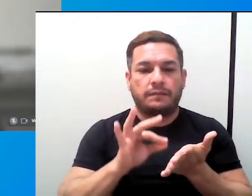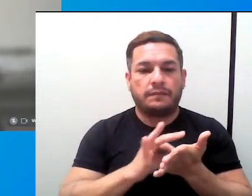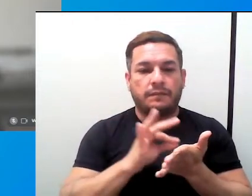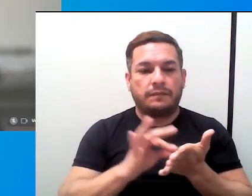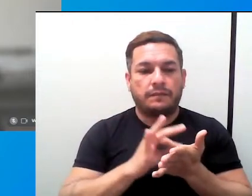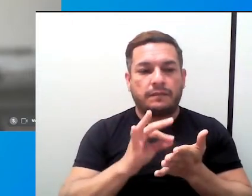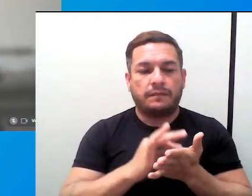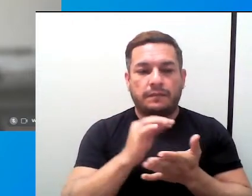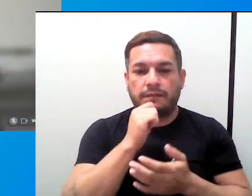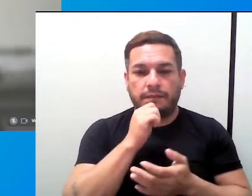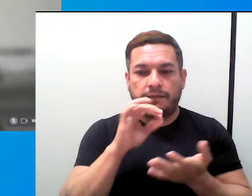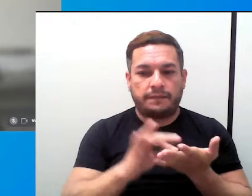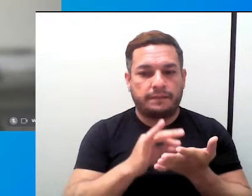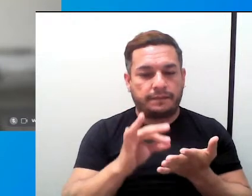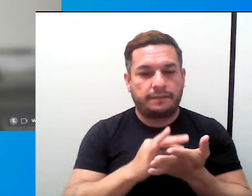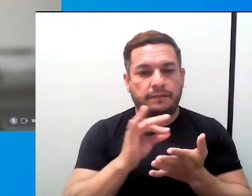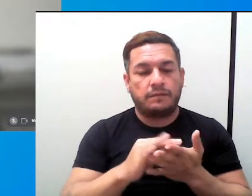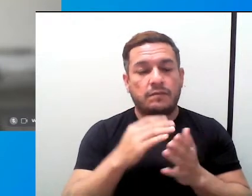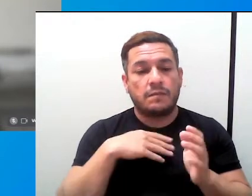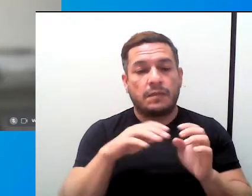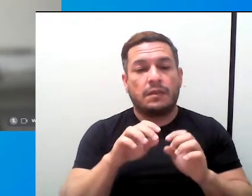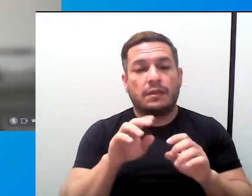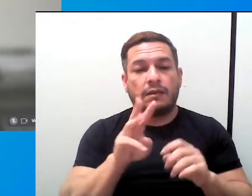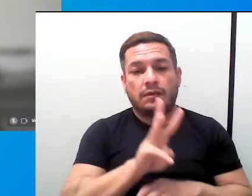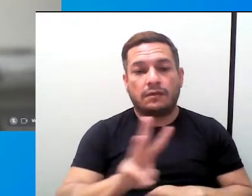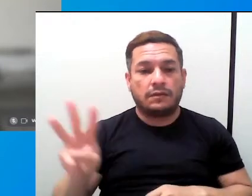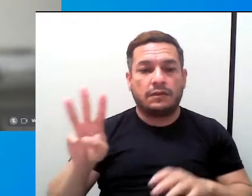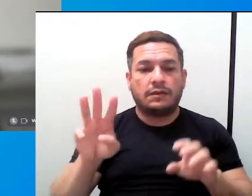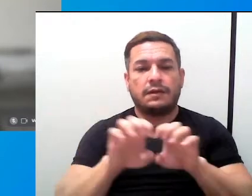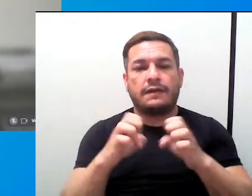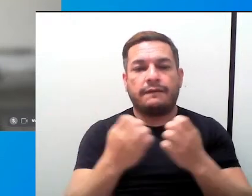não fizeram, pelo endereço